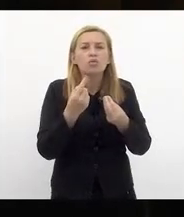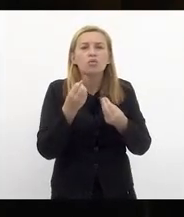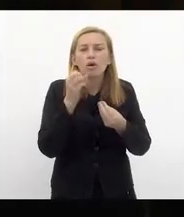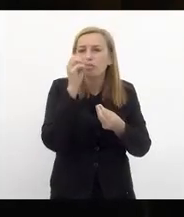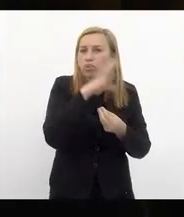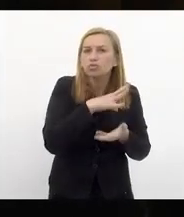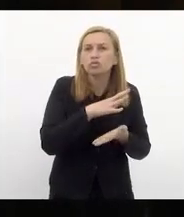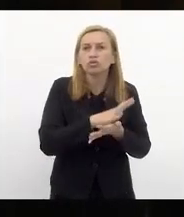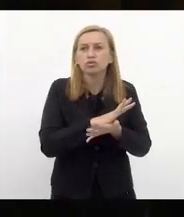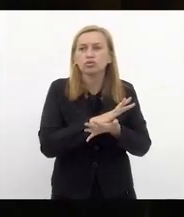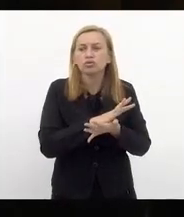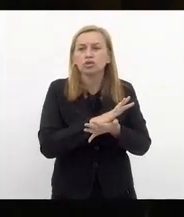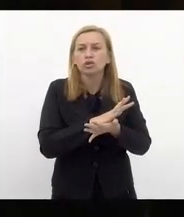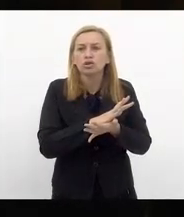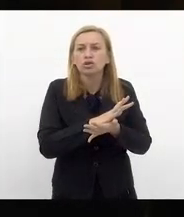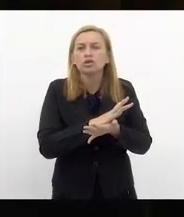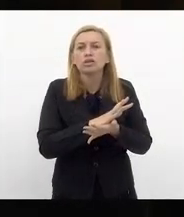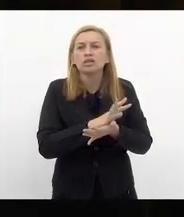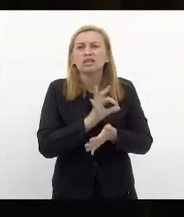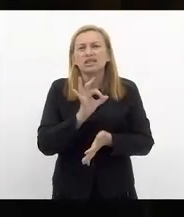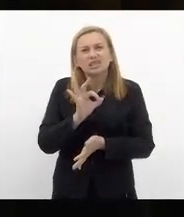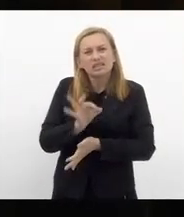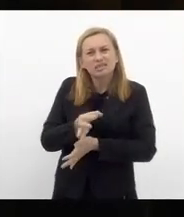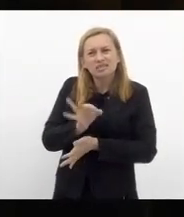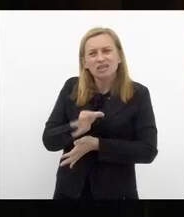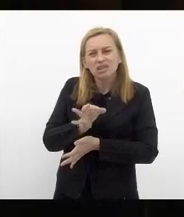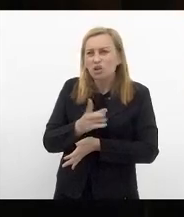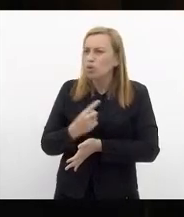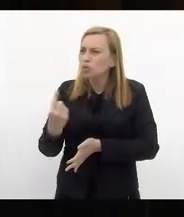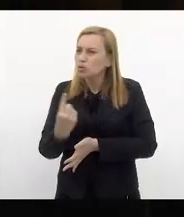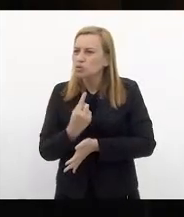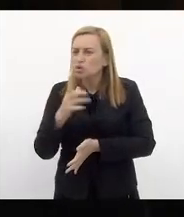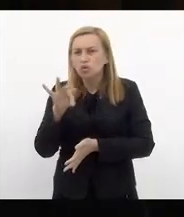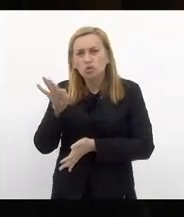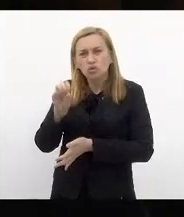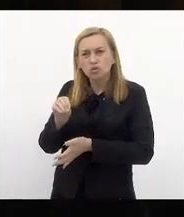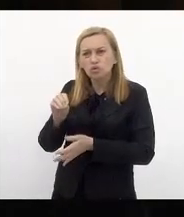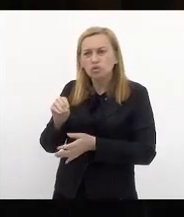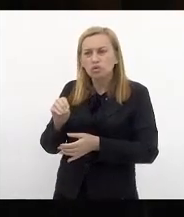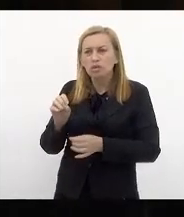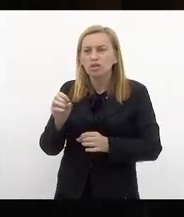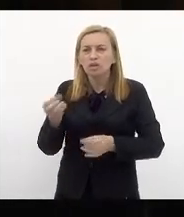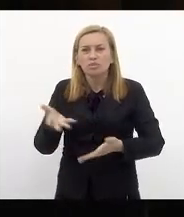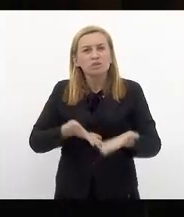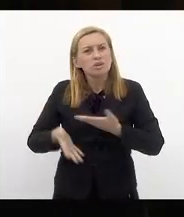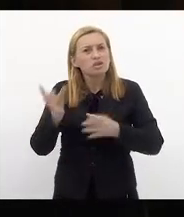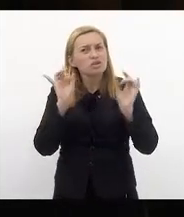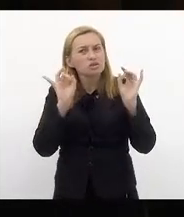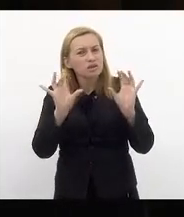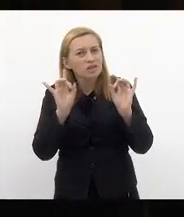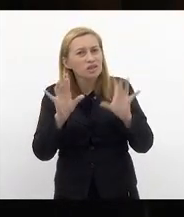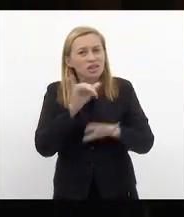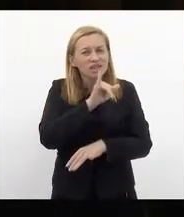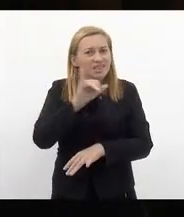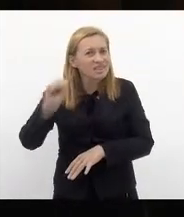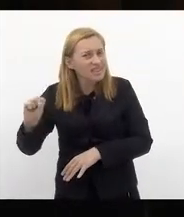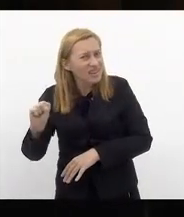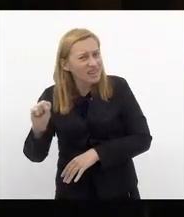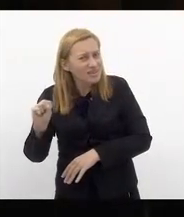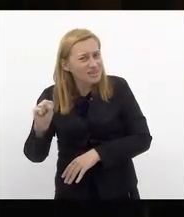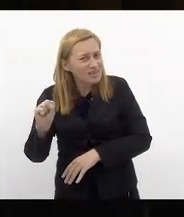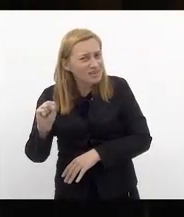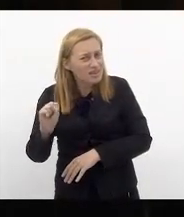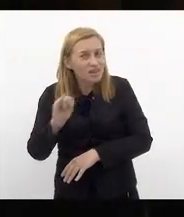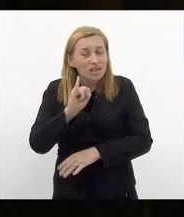absurdo colocar como garantia o nosso Fundo de Participação Especial, o nosso ICMS, que é